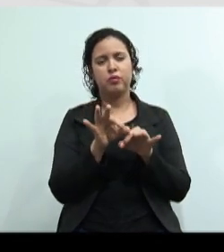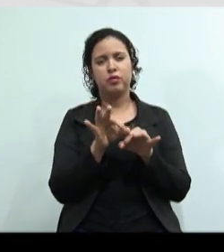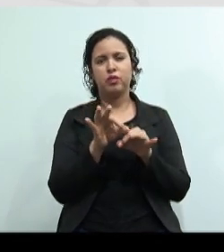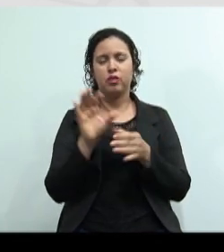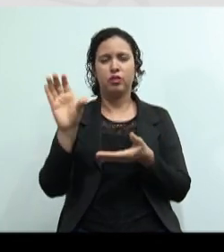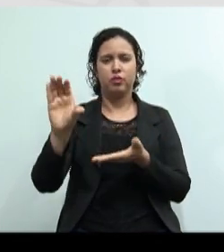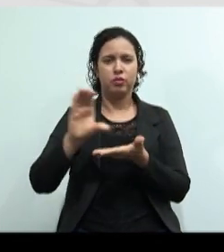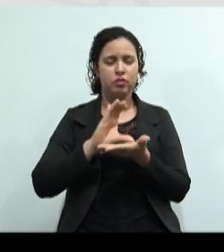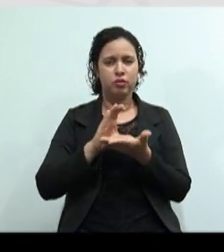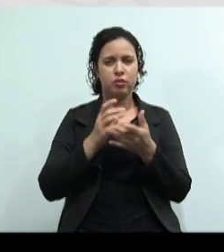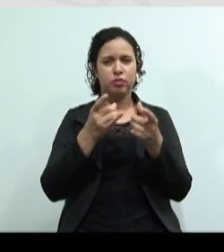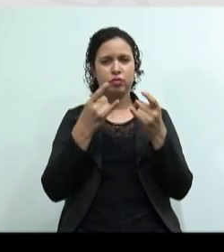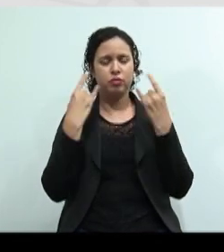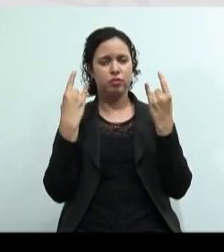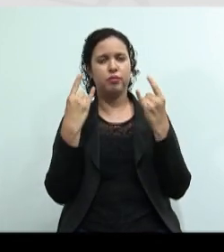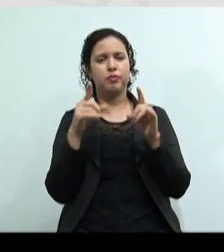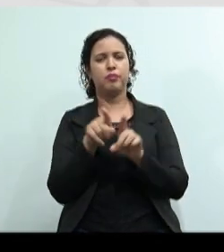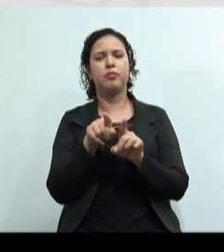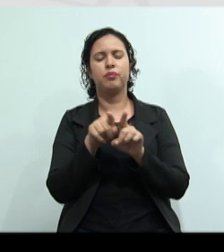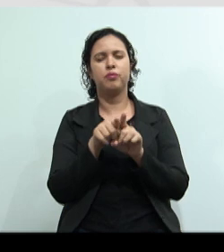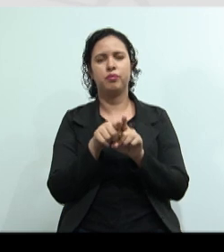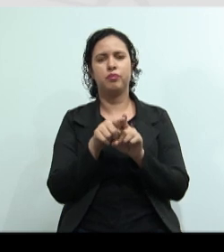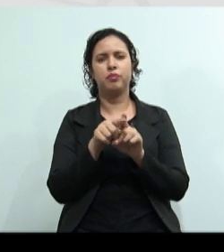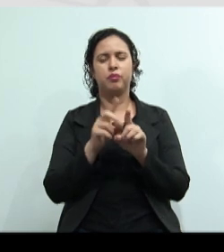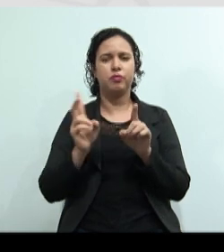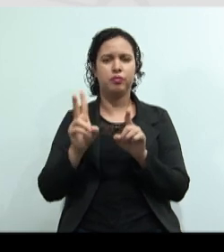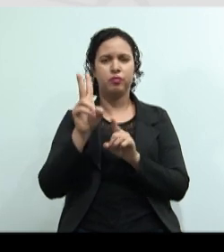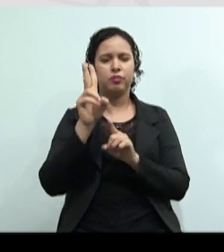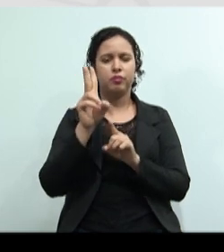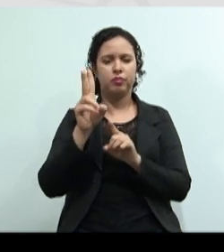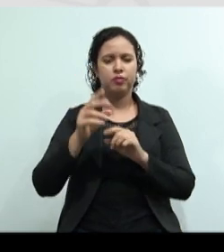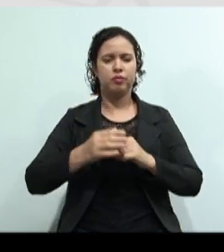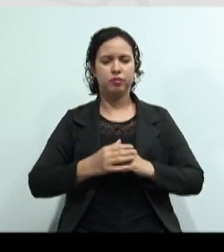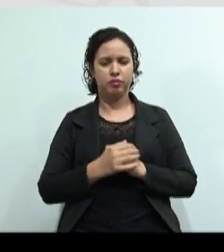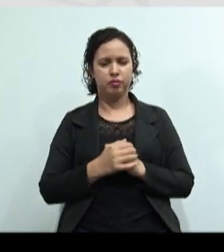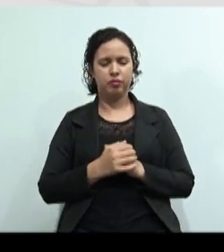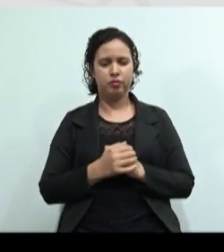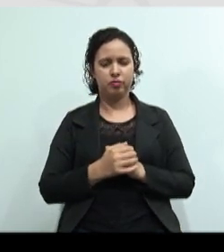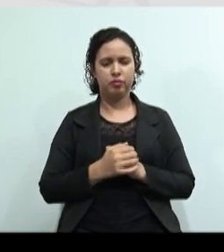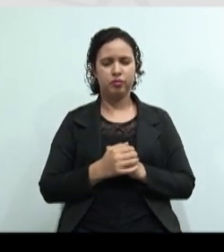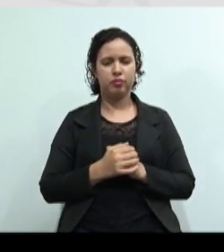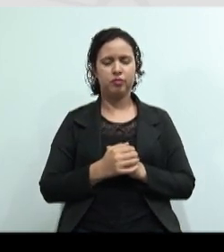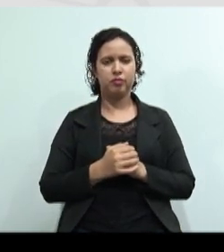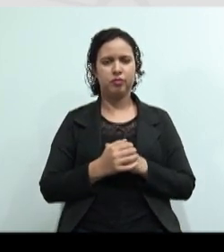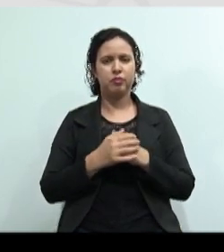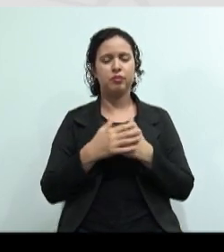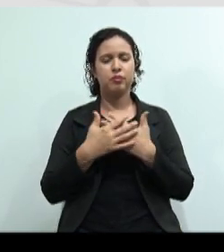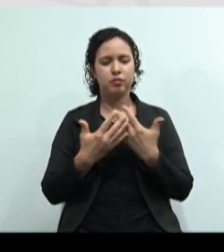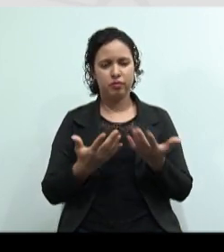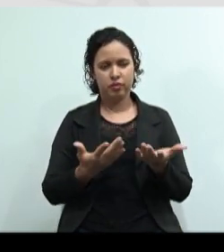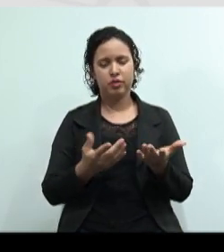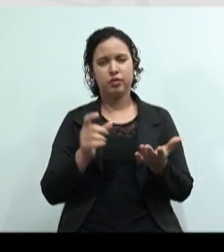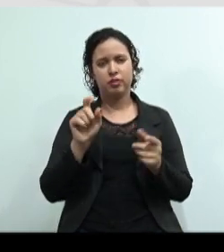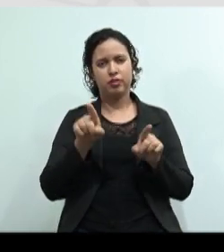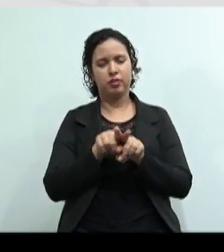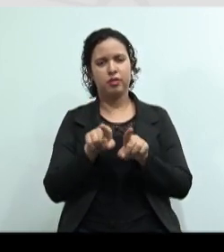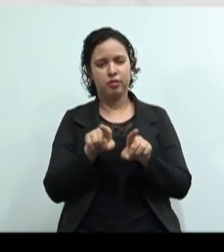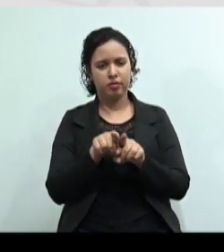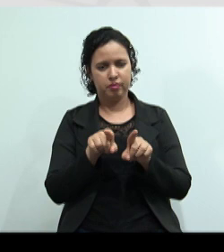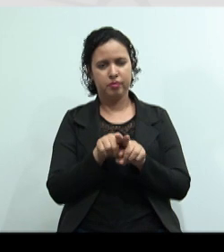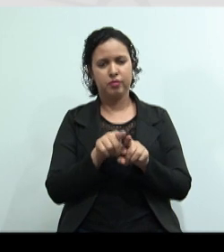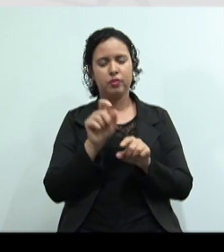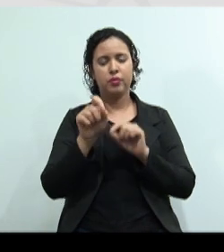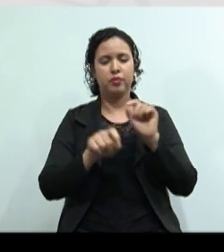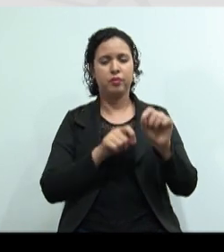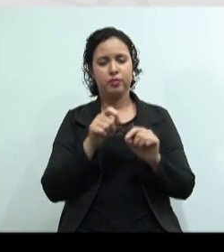e evolução dos custos, entre outros. Ok, aí nós temos a definição do método PEPS, UEPS e média ponderada